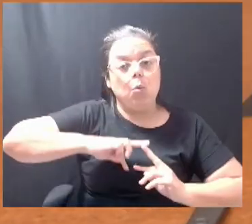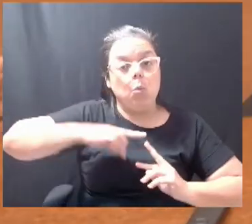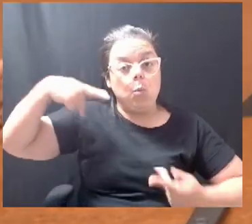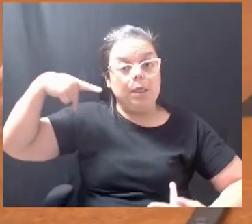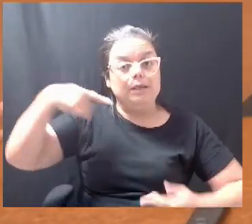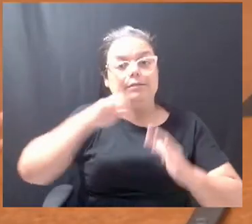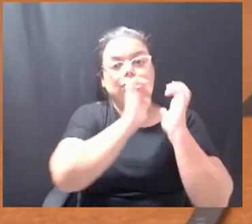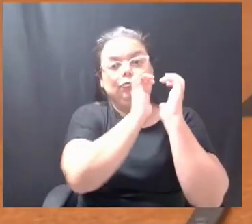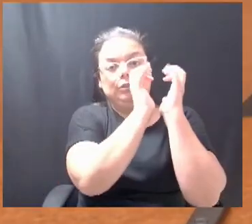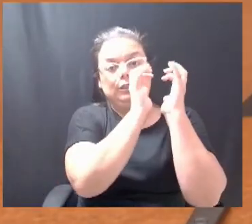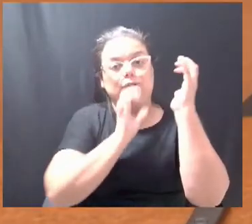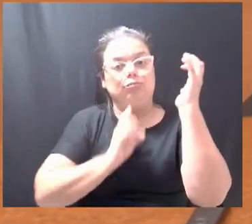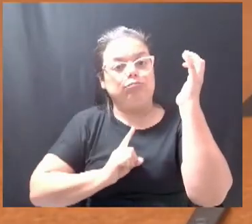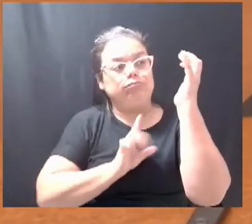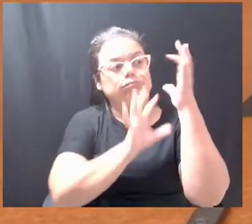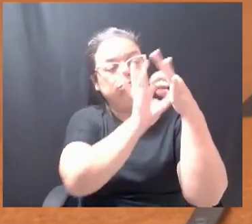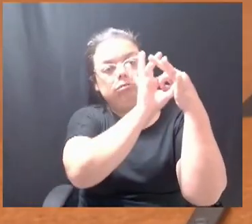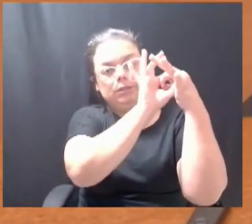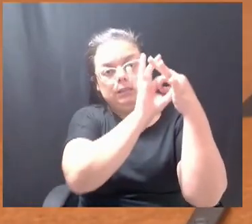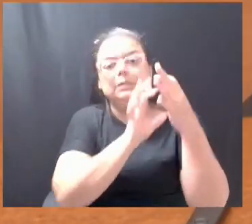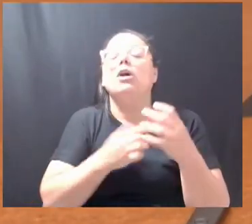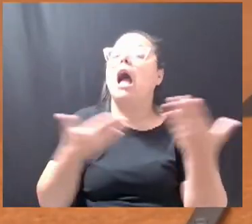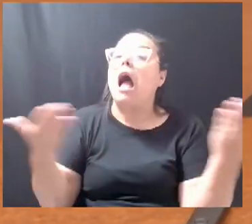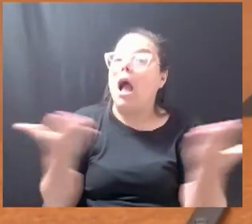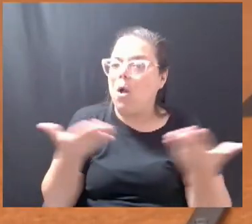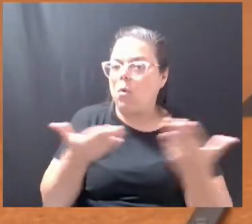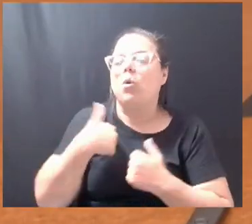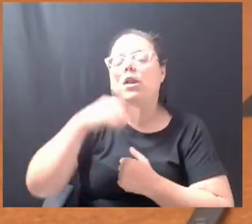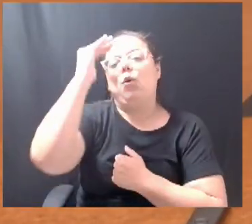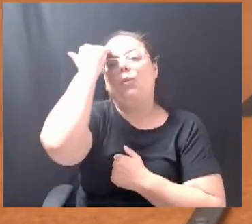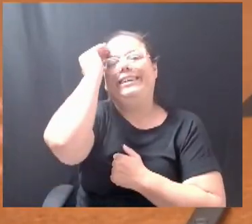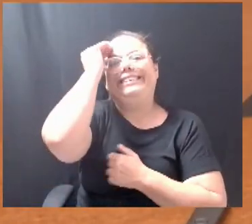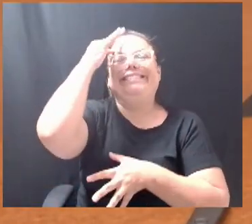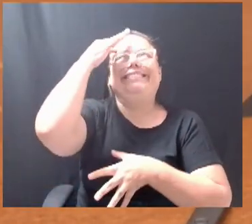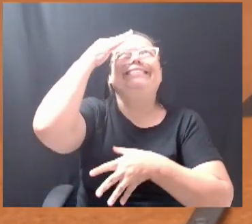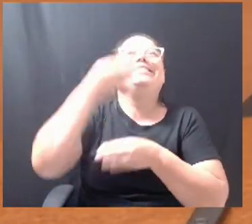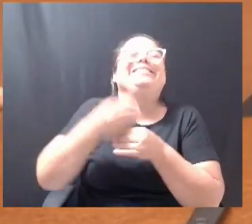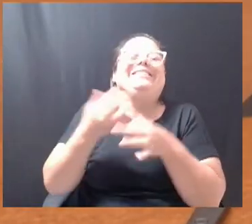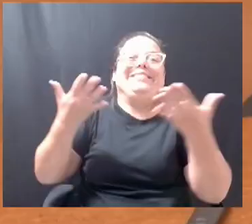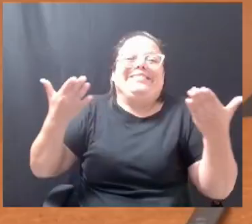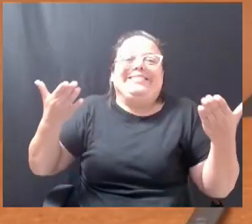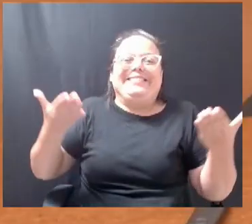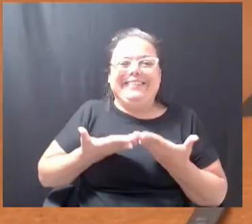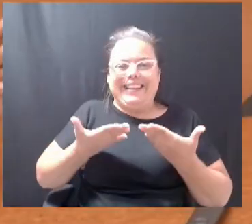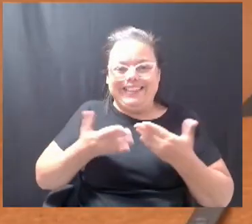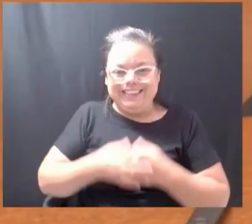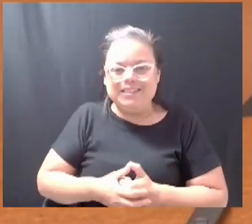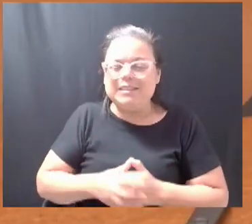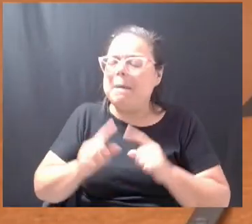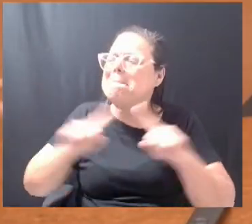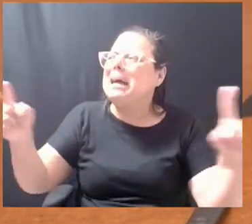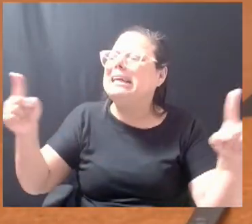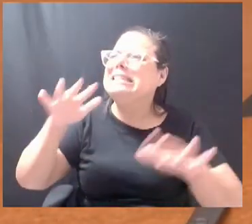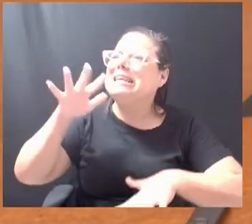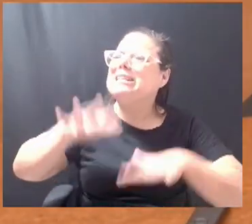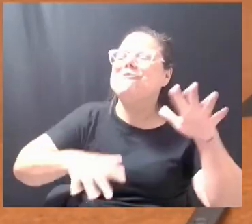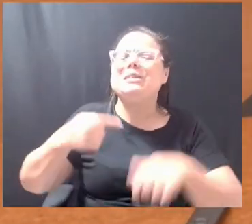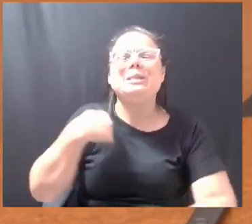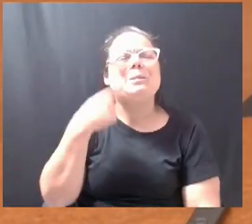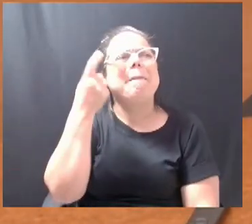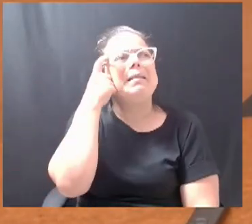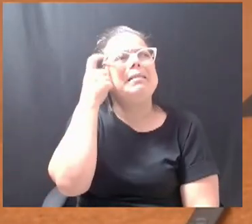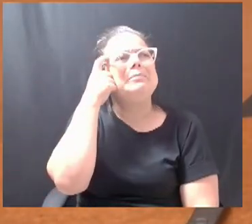Então, agora eu entendi. A definição, como aparecia para mim muitas vezes, eu falava, mas espera aí, ou não é? Confunde, né? Como é que